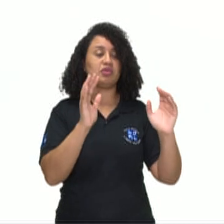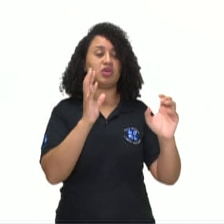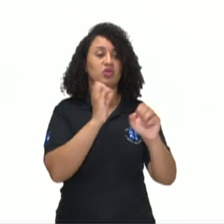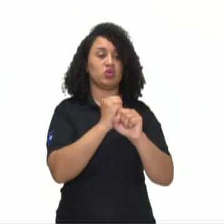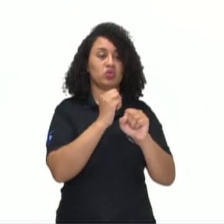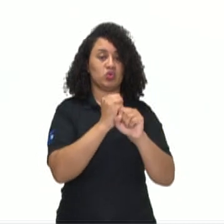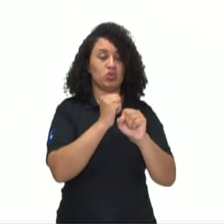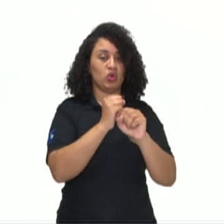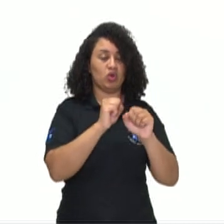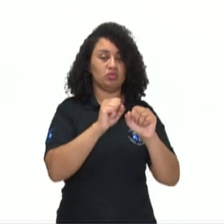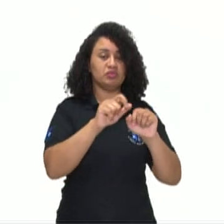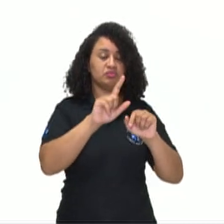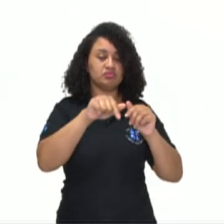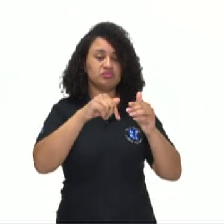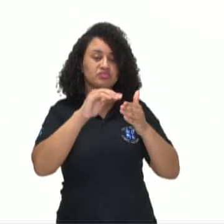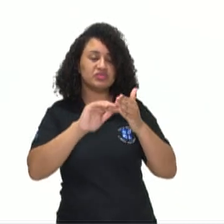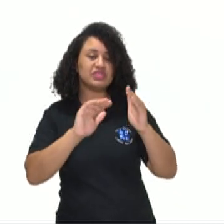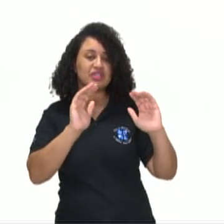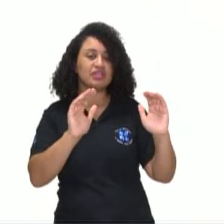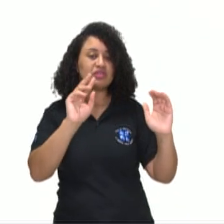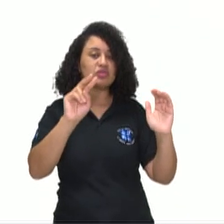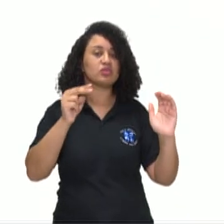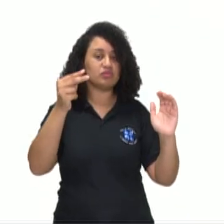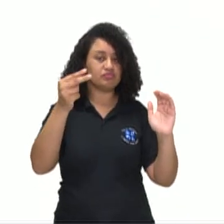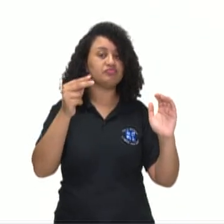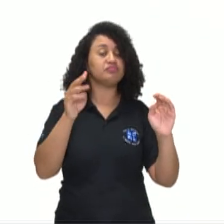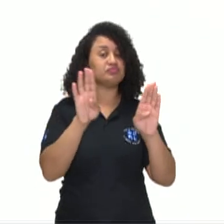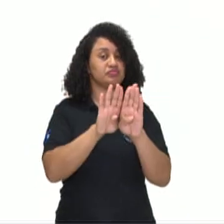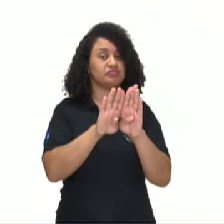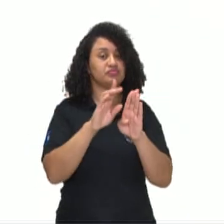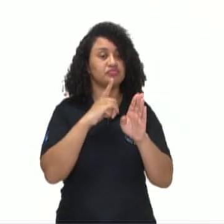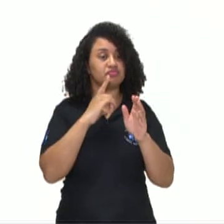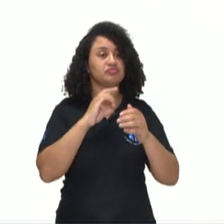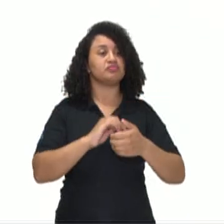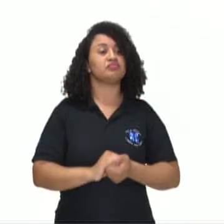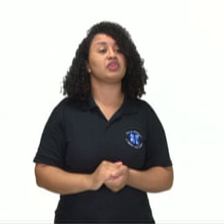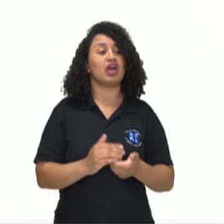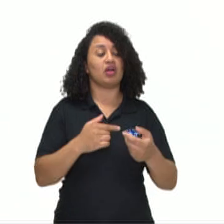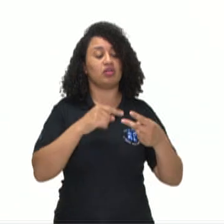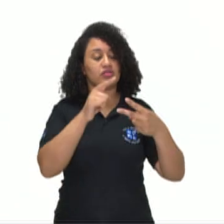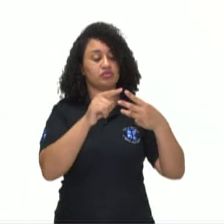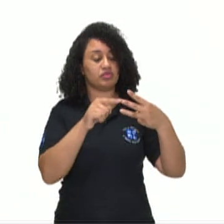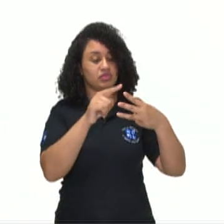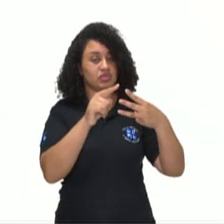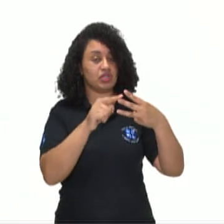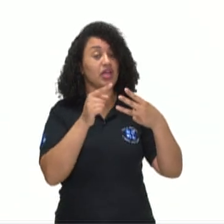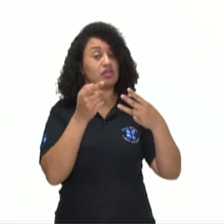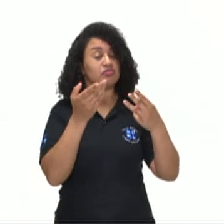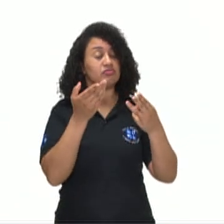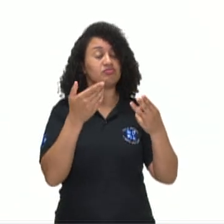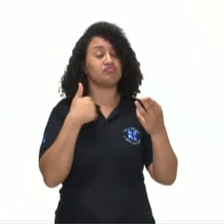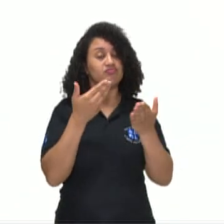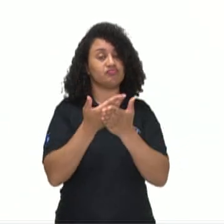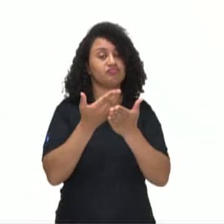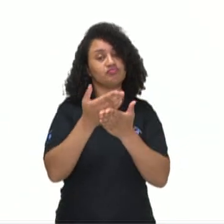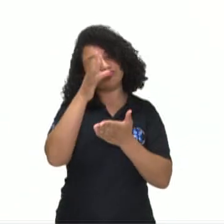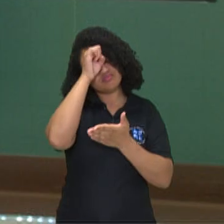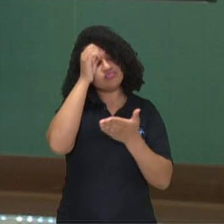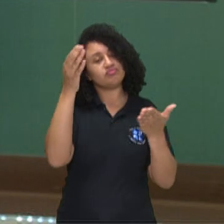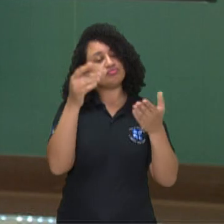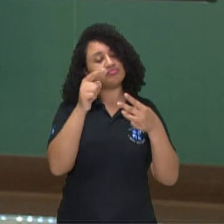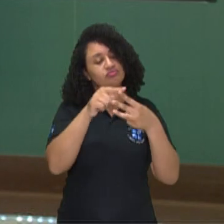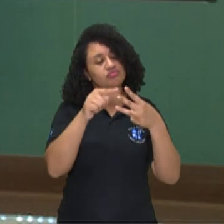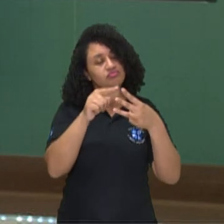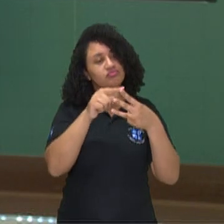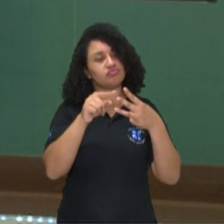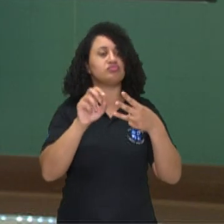soma pela diferença de 2 termos, tá bom? O que que vamos ver? Quadrado da soma e o quadrado da